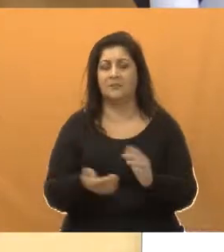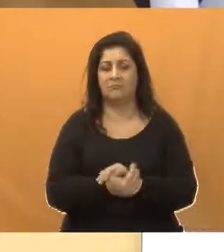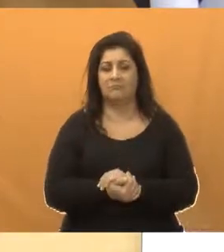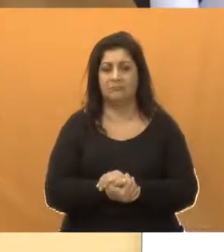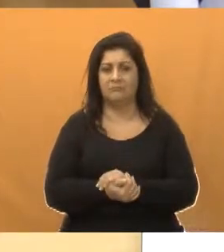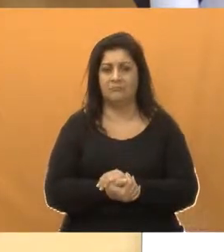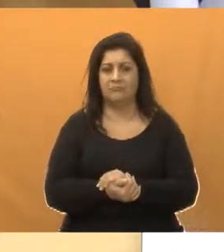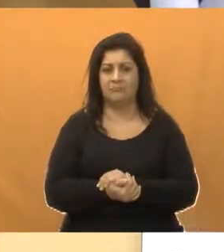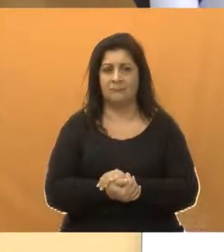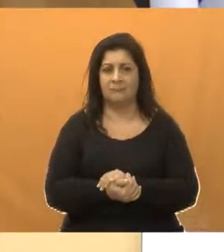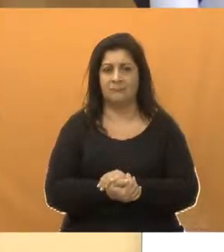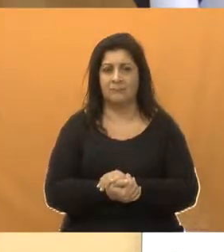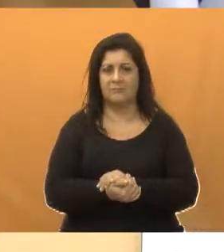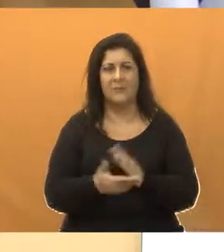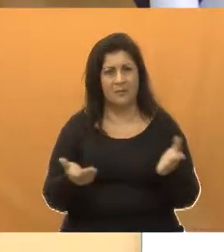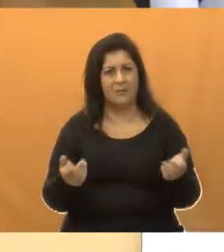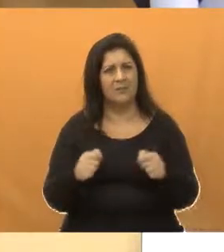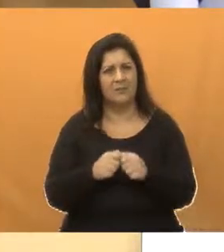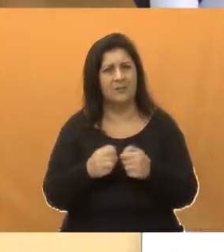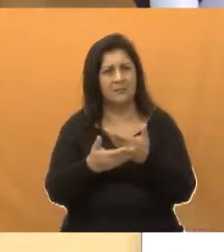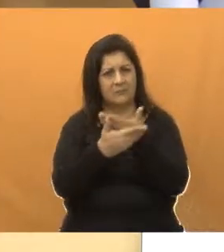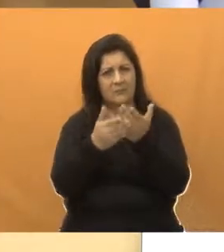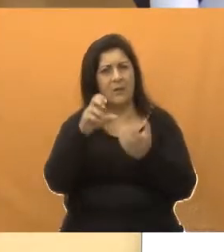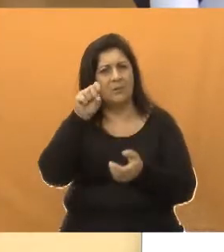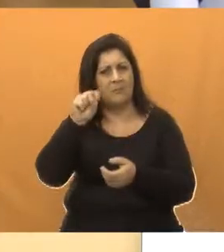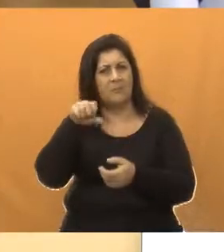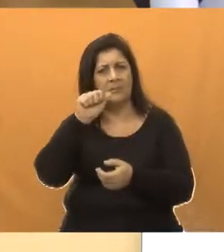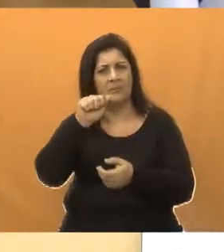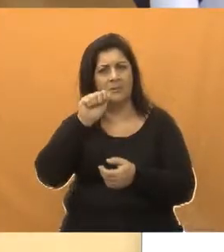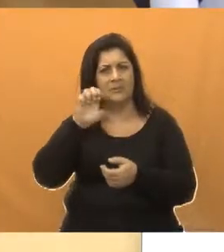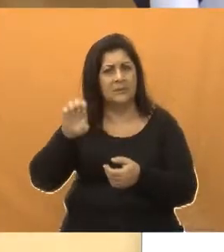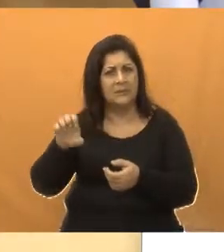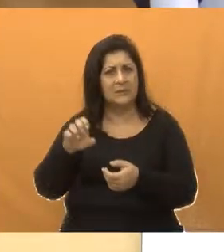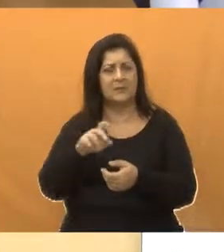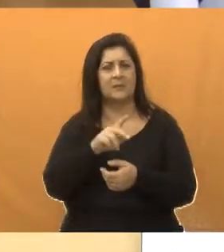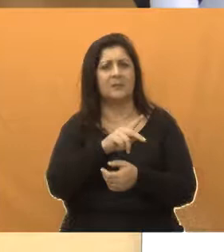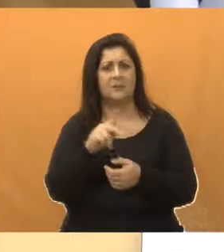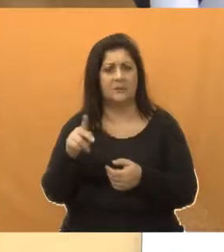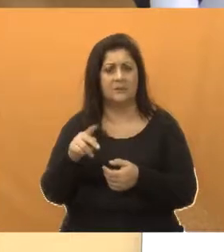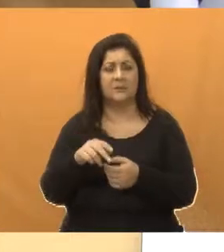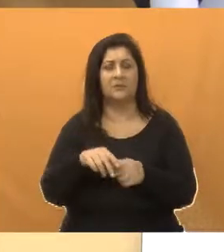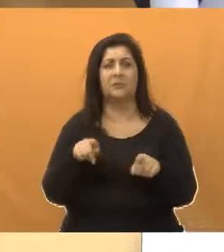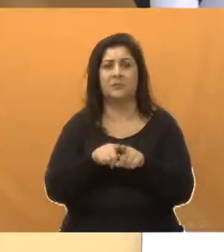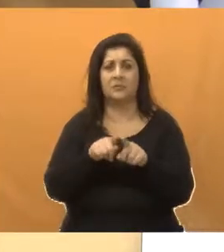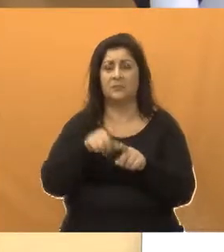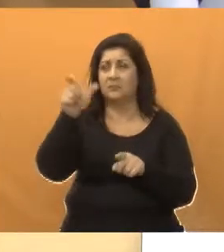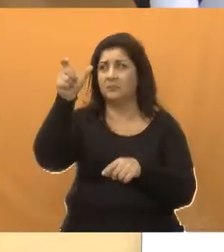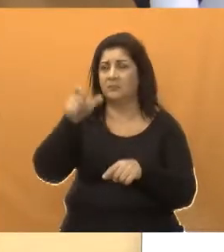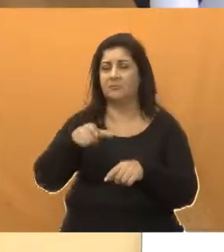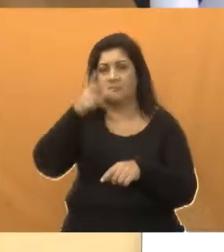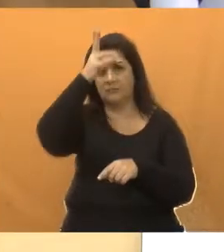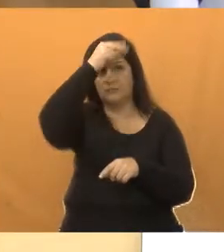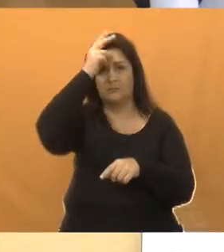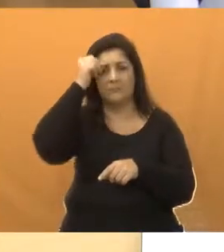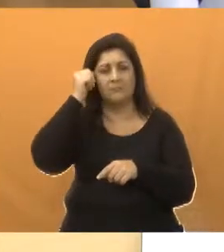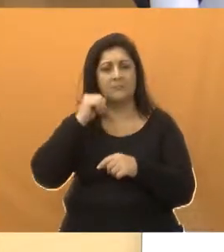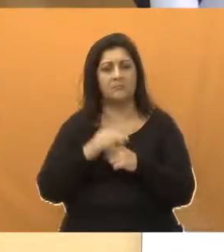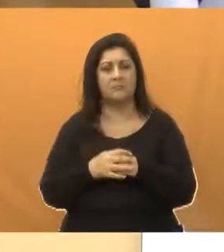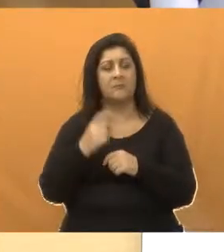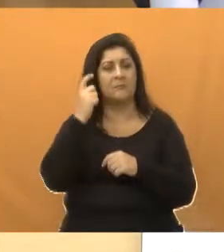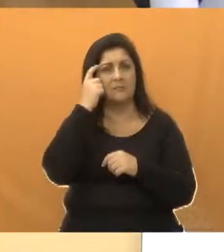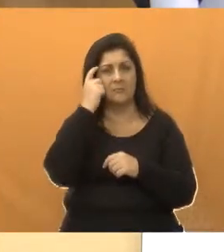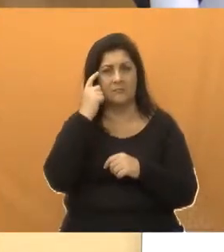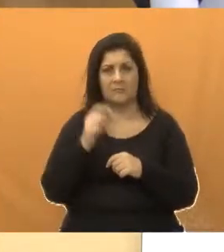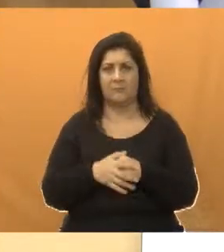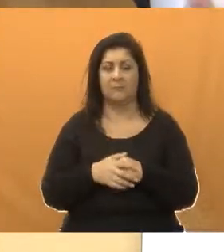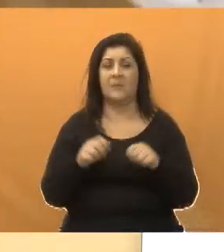Então eu quero deixar essa reflexão aqui para o SAI, para o presidente do SAI, para o prefeito da nossa cidade, que